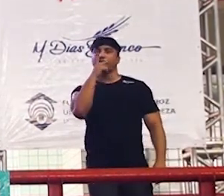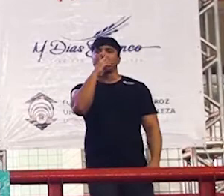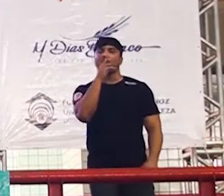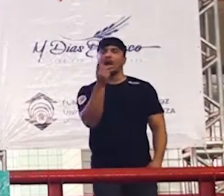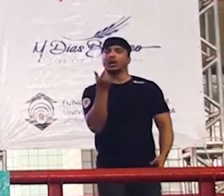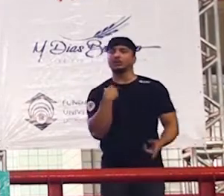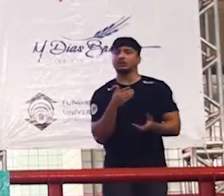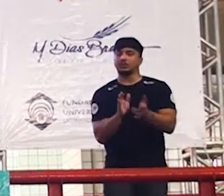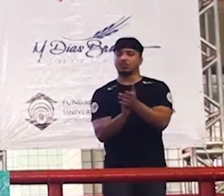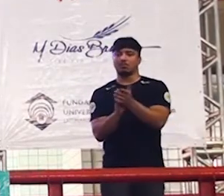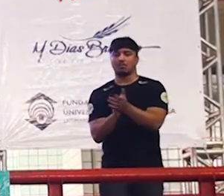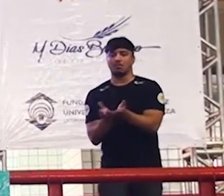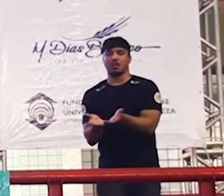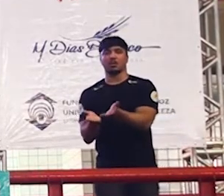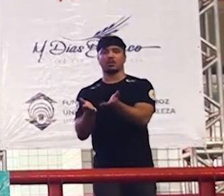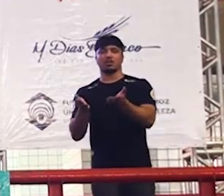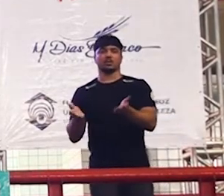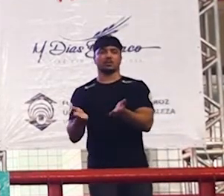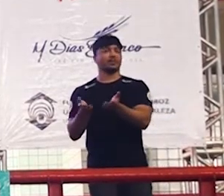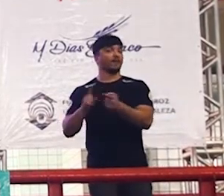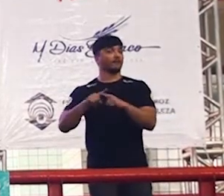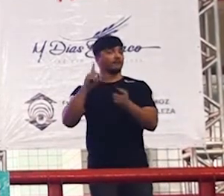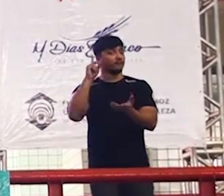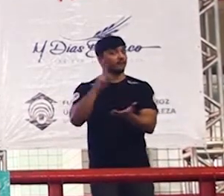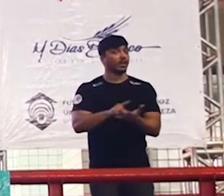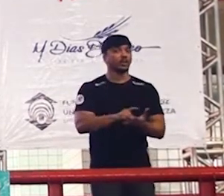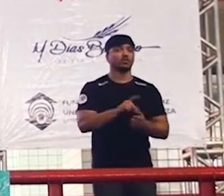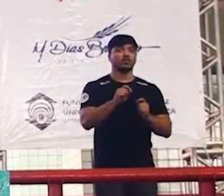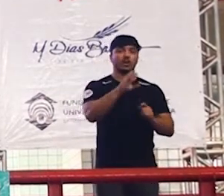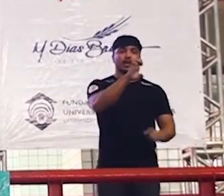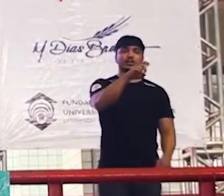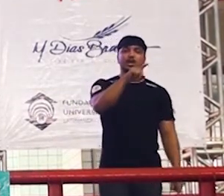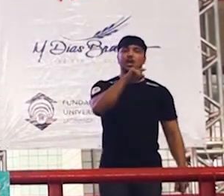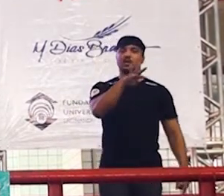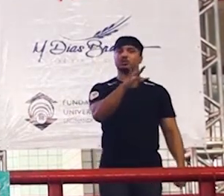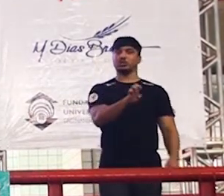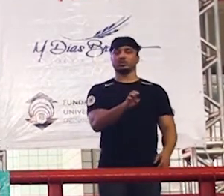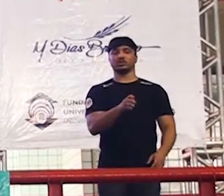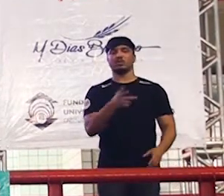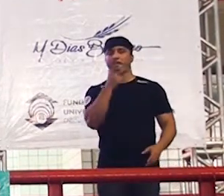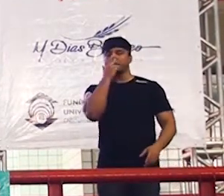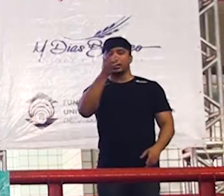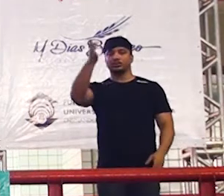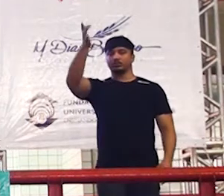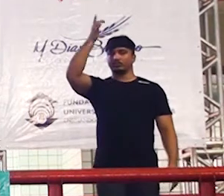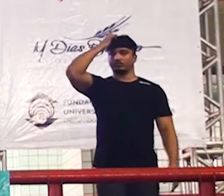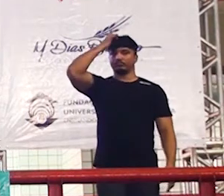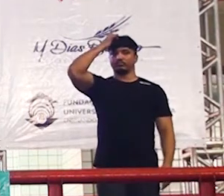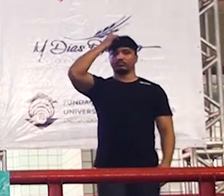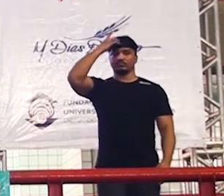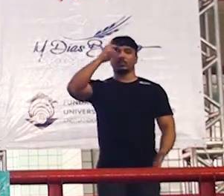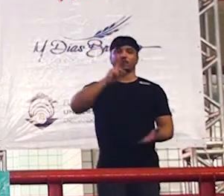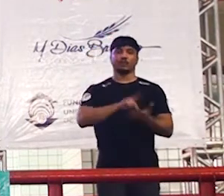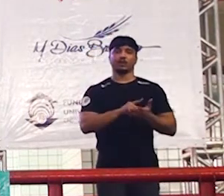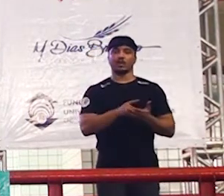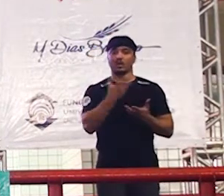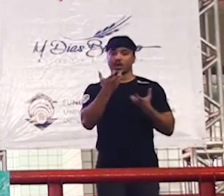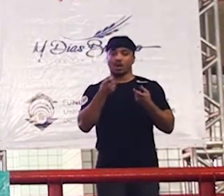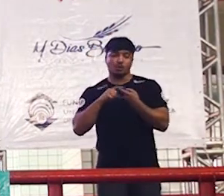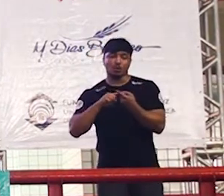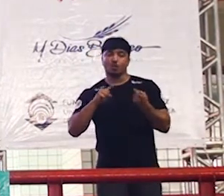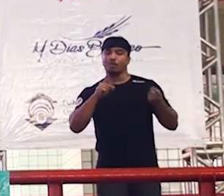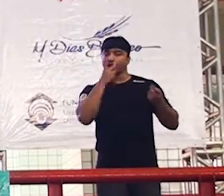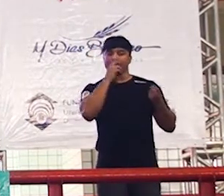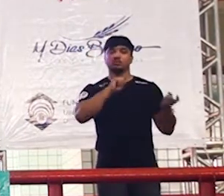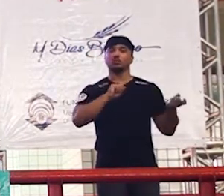Aparentemente ele está elogiando a dona Inácia, mas esse excelente é completamente irônico. Ele quer dizer o contrário